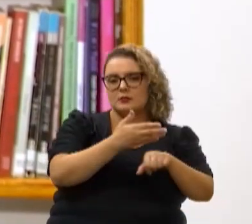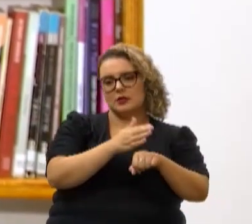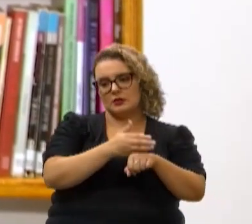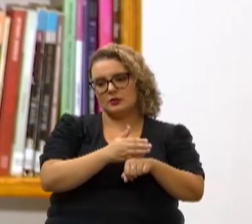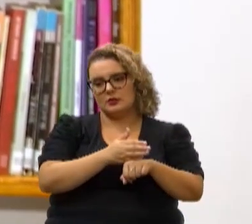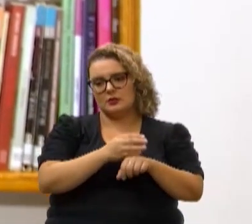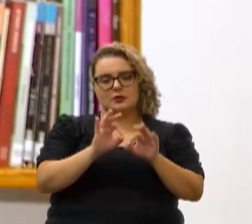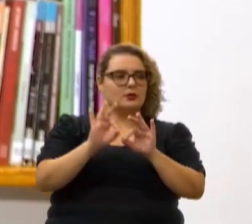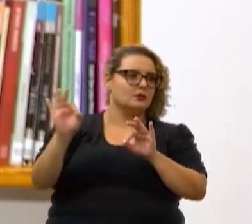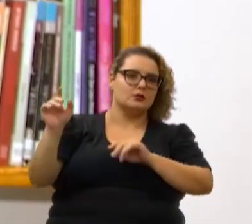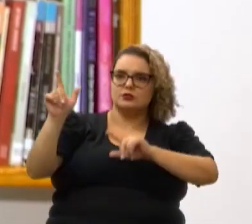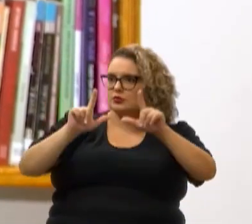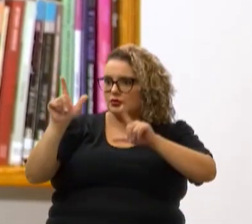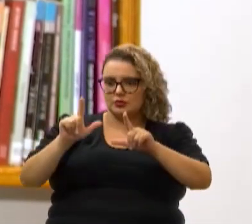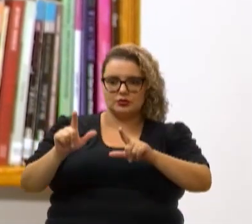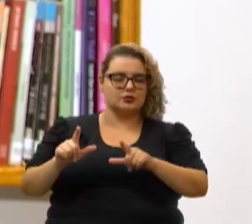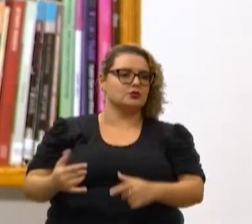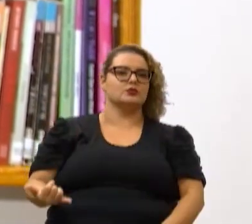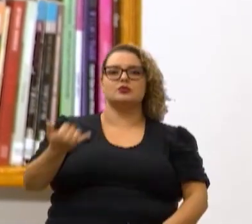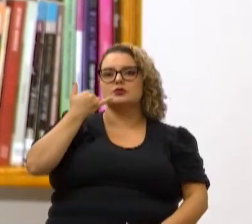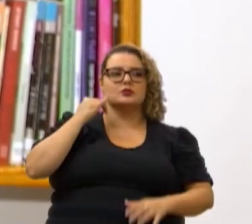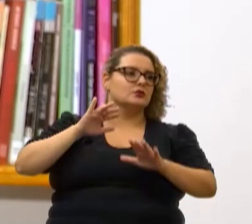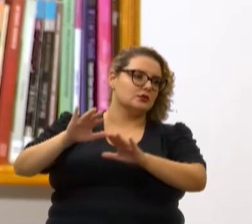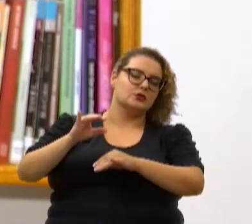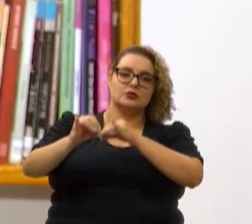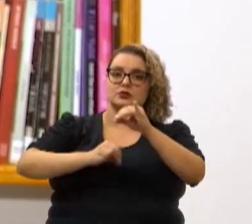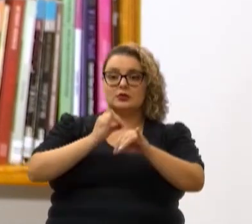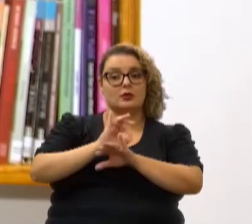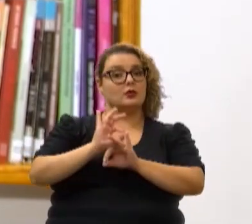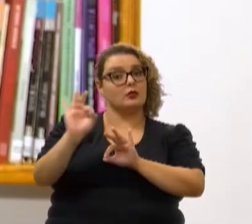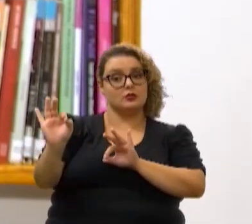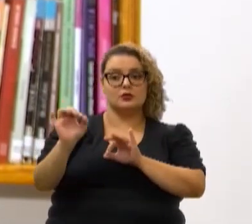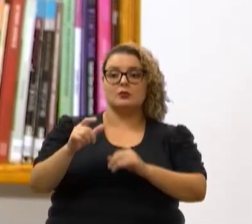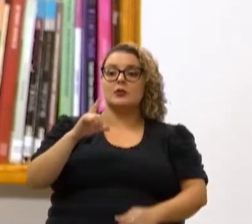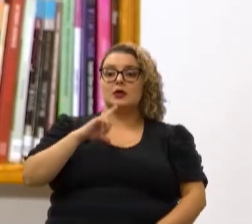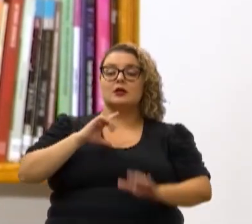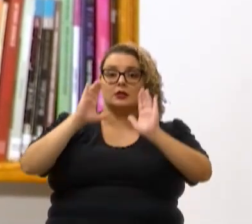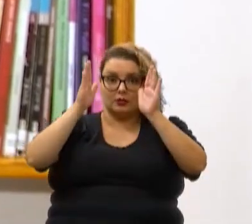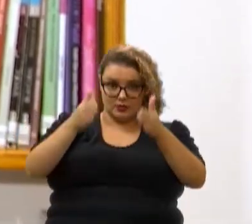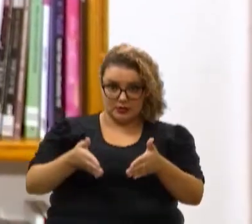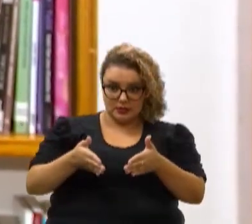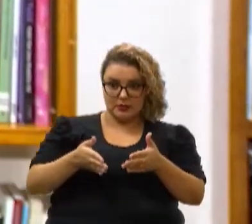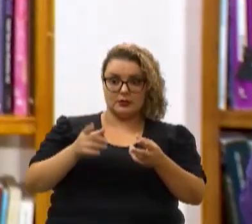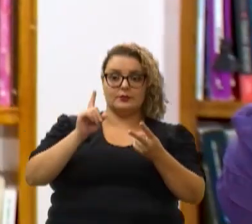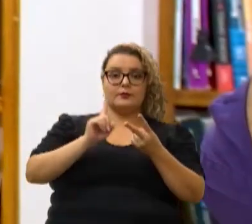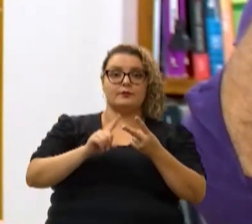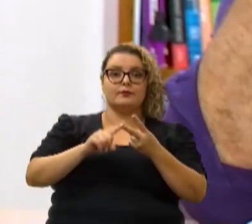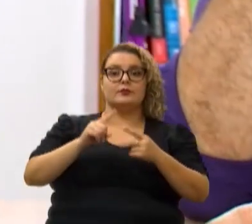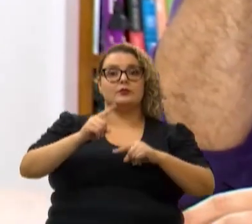prática. Longe de televisão, de aparelho celular, de internet, para que haja concentração.